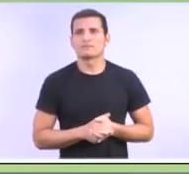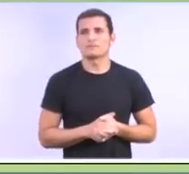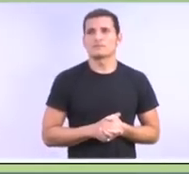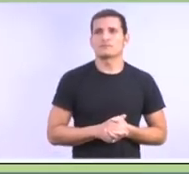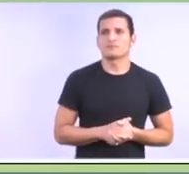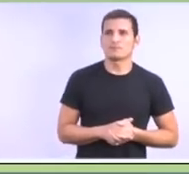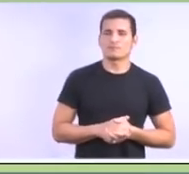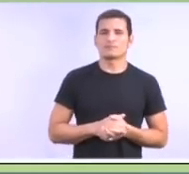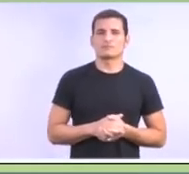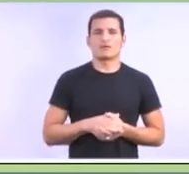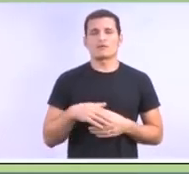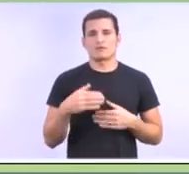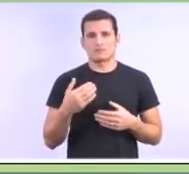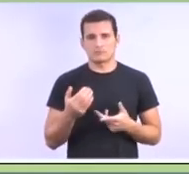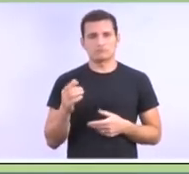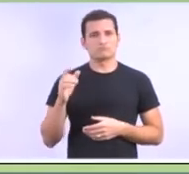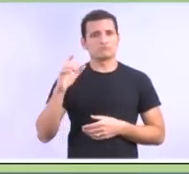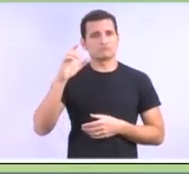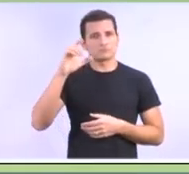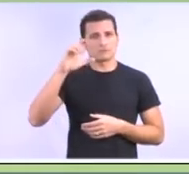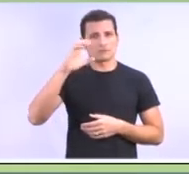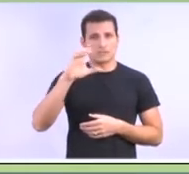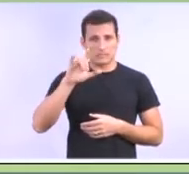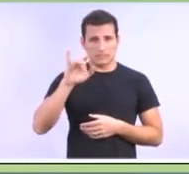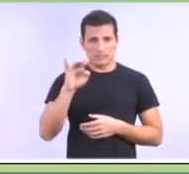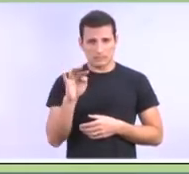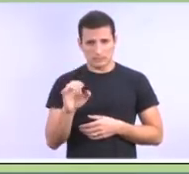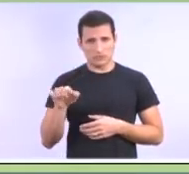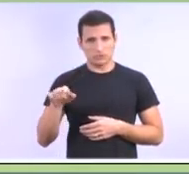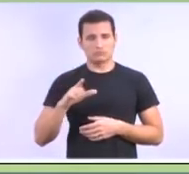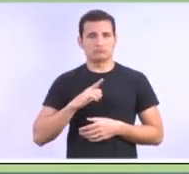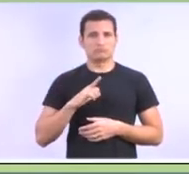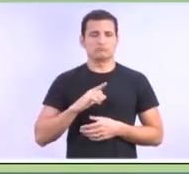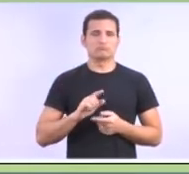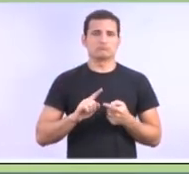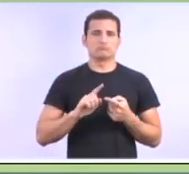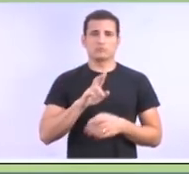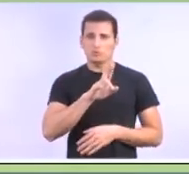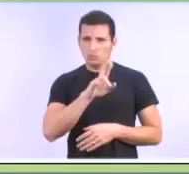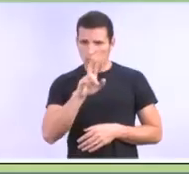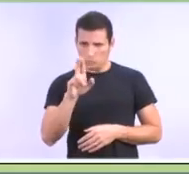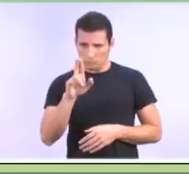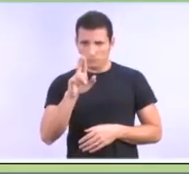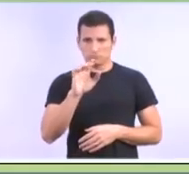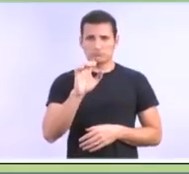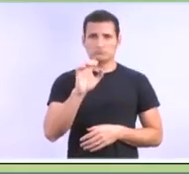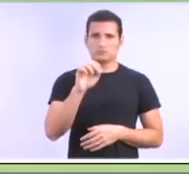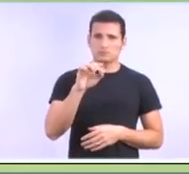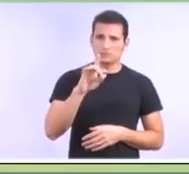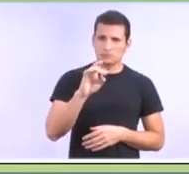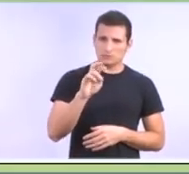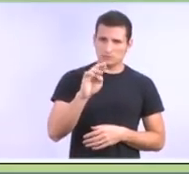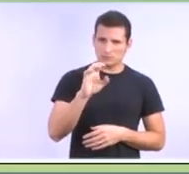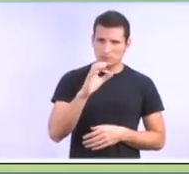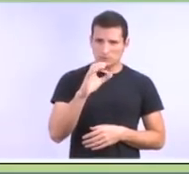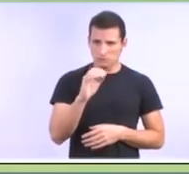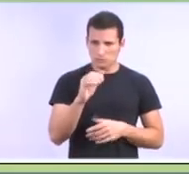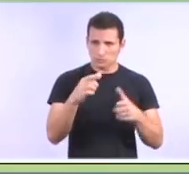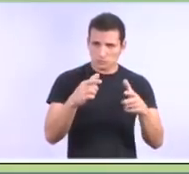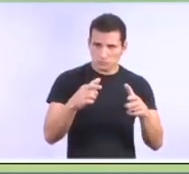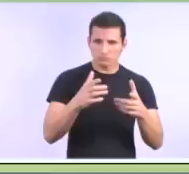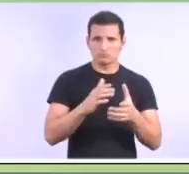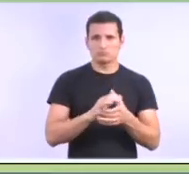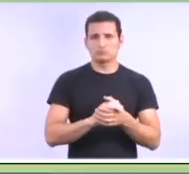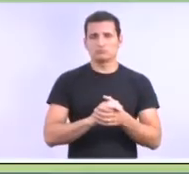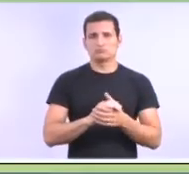O cliente tem nome, o cliente tem endereço, o cliente tem CPF, o cliente tem telefone